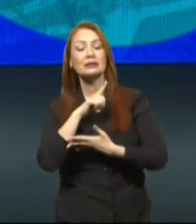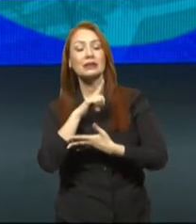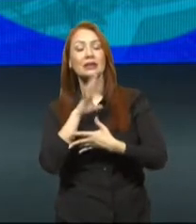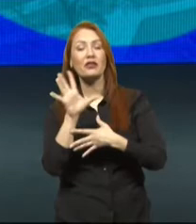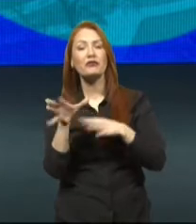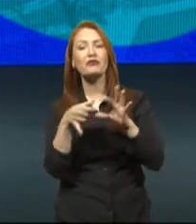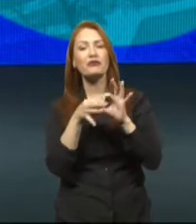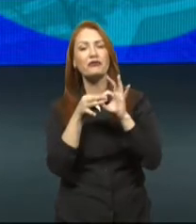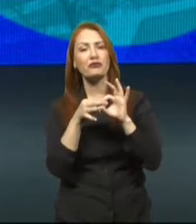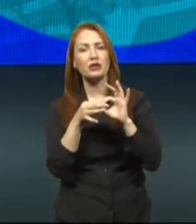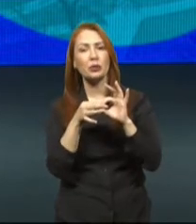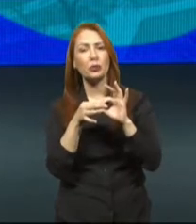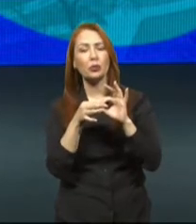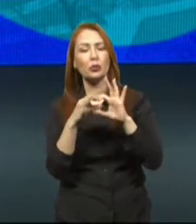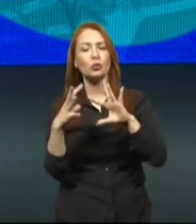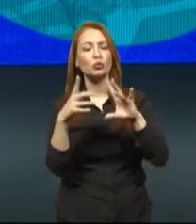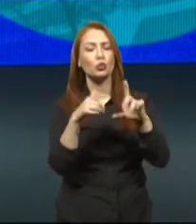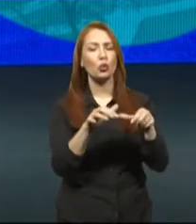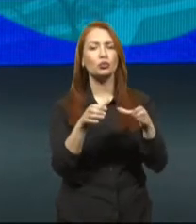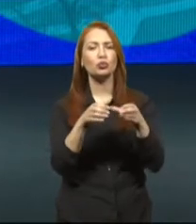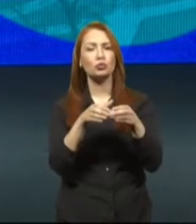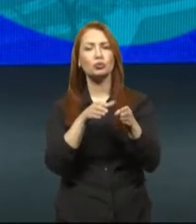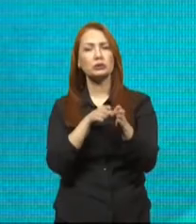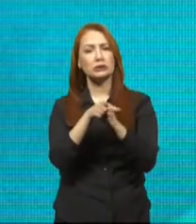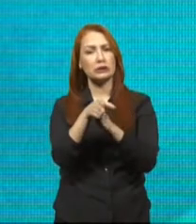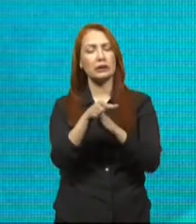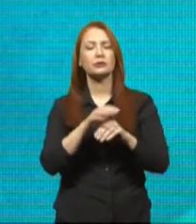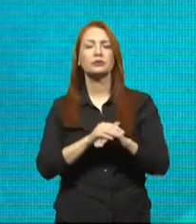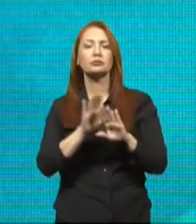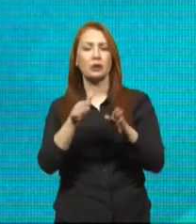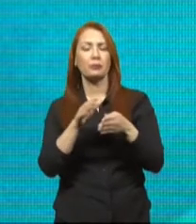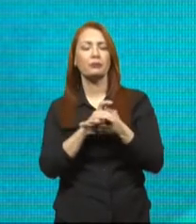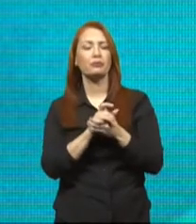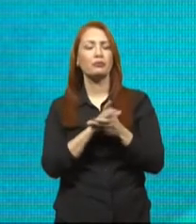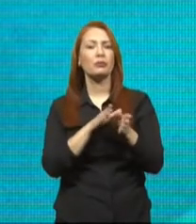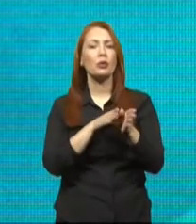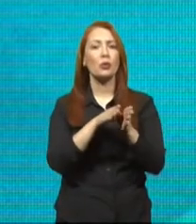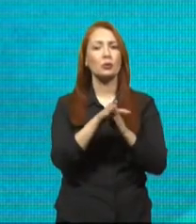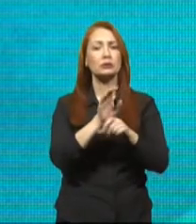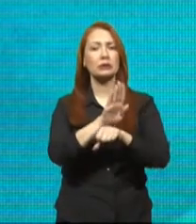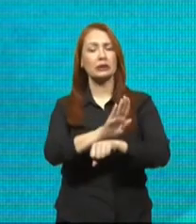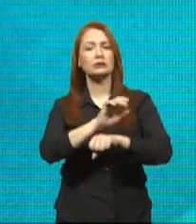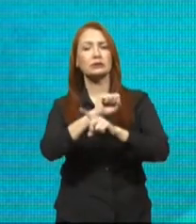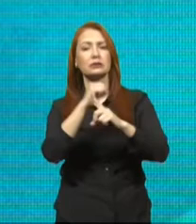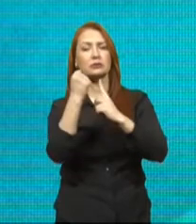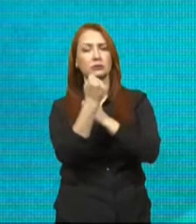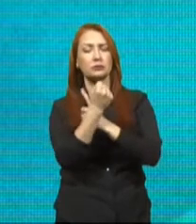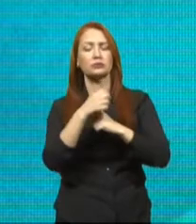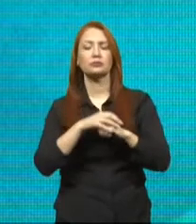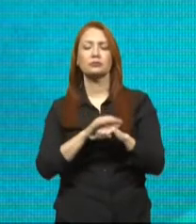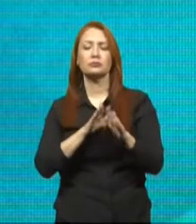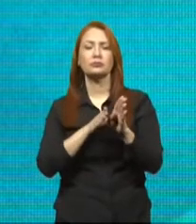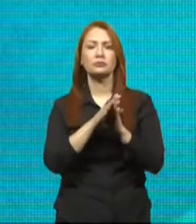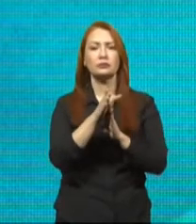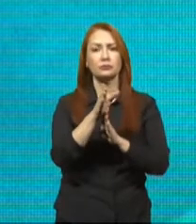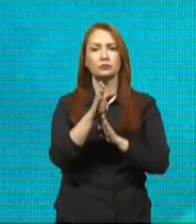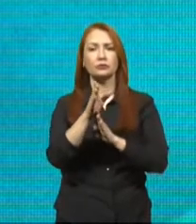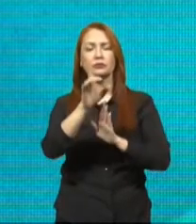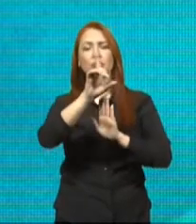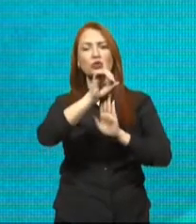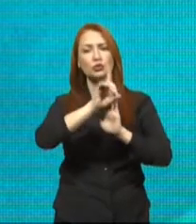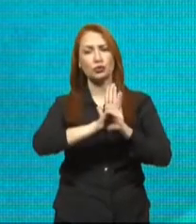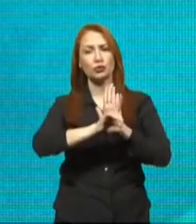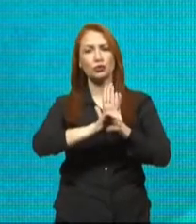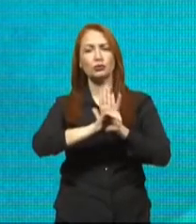Tu repete, por favor, para a galera ficar ligada, porque esse é o passo um, né, gente? Conselho de Assistência Social, Conselho dos Direitos da Criança e do